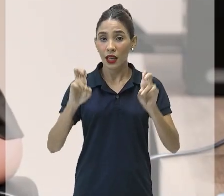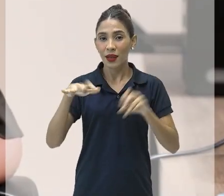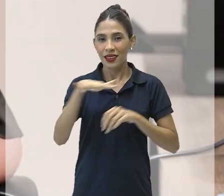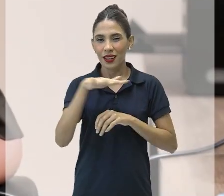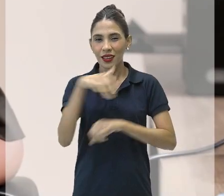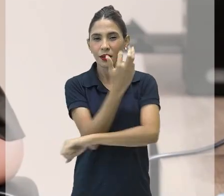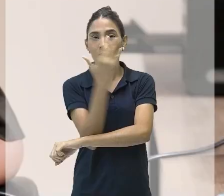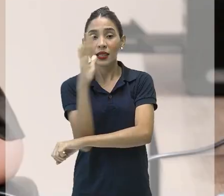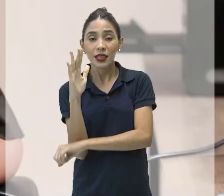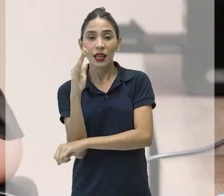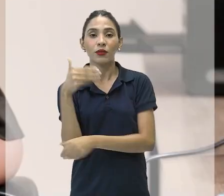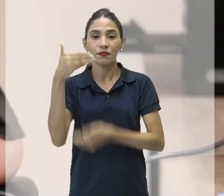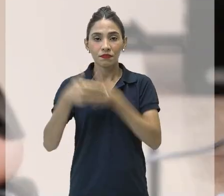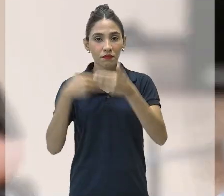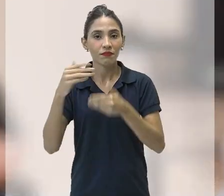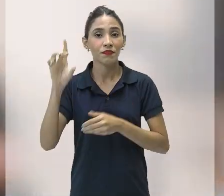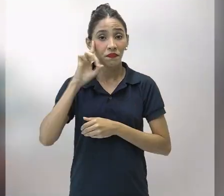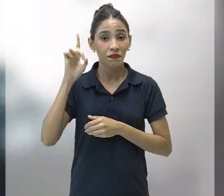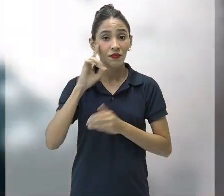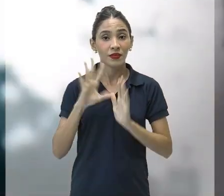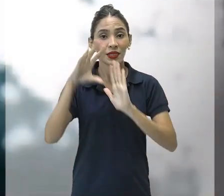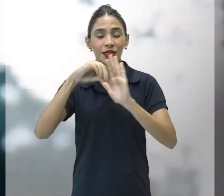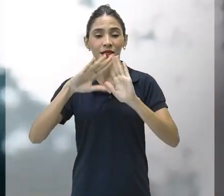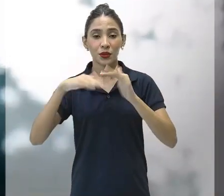ambiental, para o cotidiano da escola.